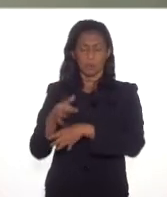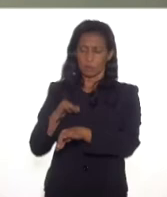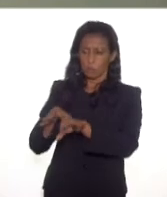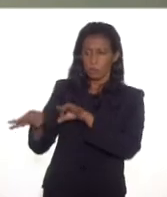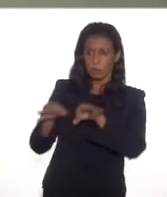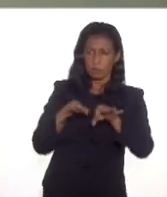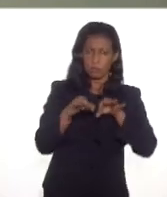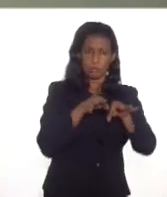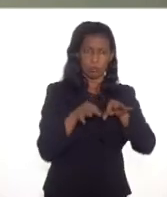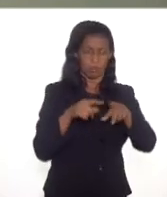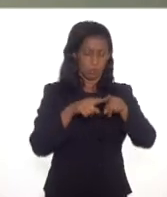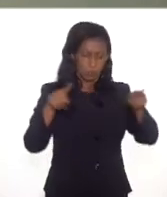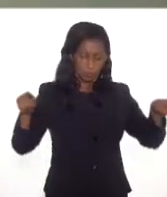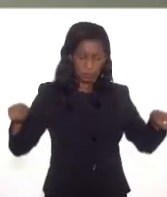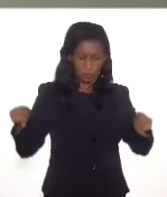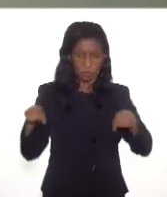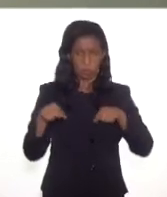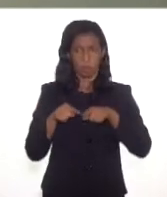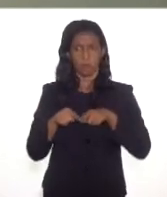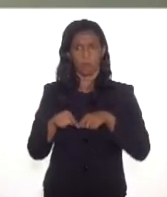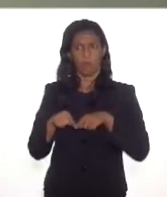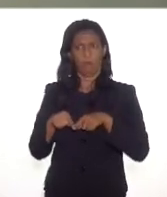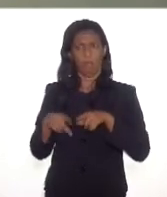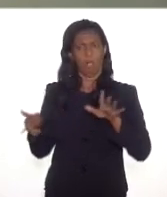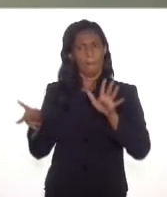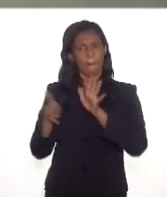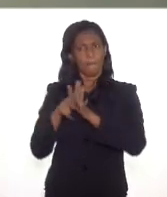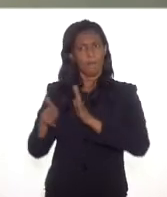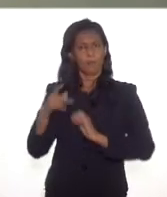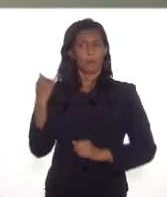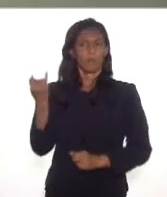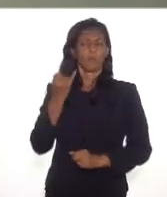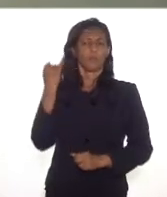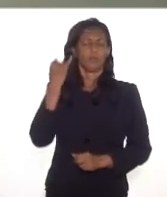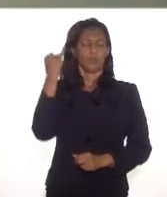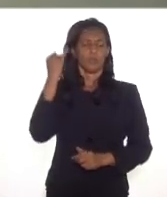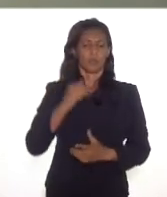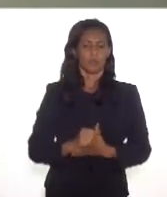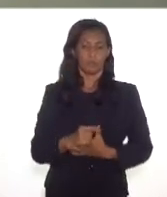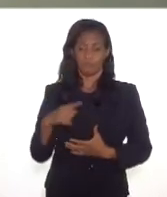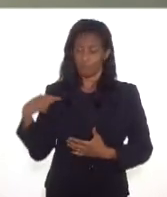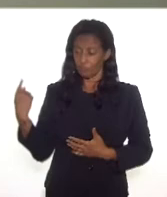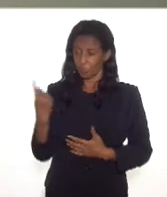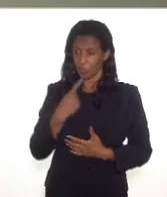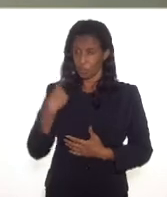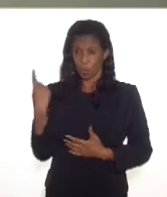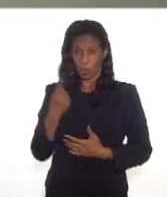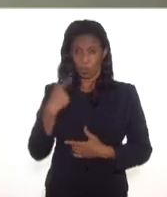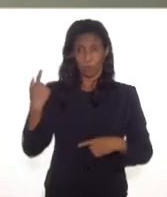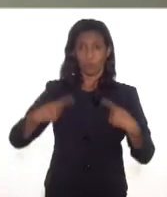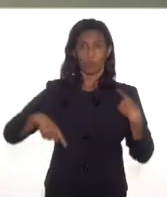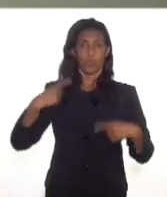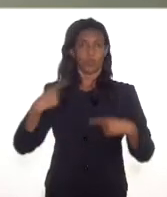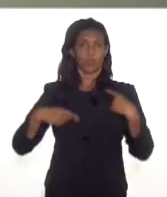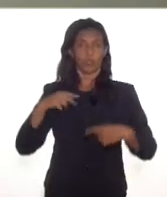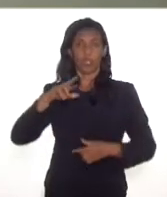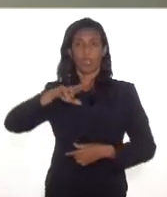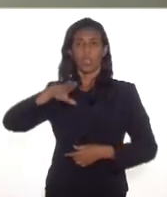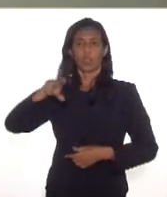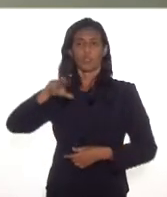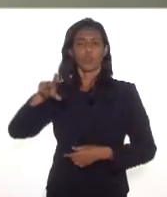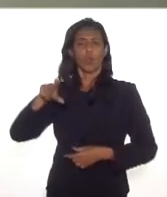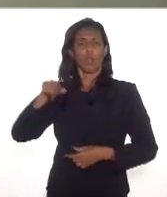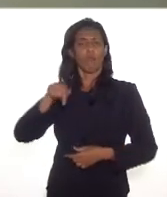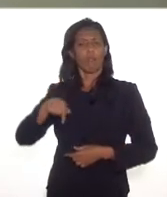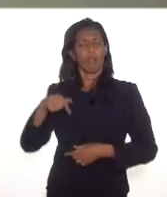planejar os seus espaços, é tarefa importante. E nós estamos para discutir, não só na cidade